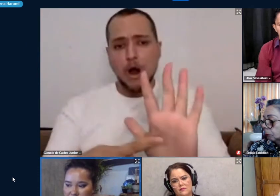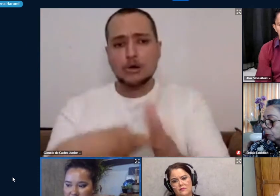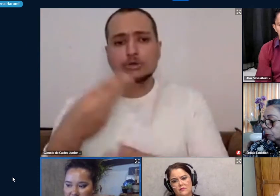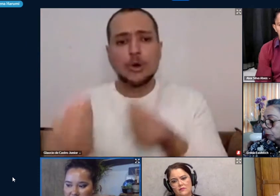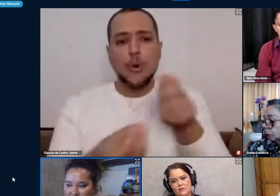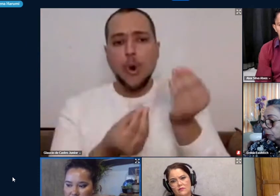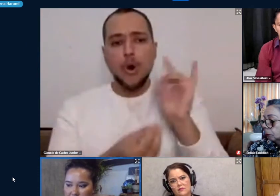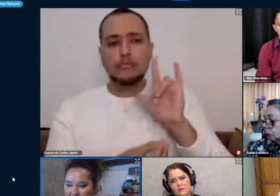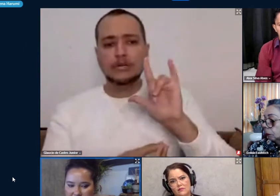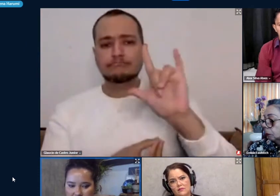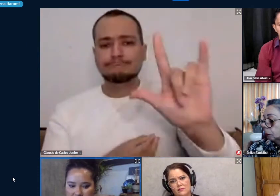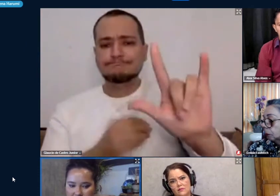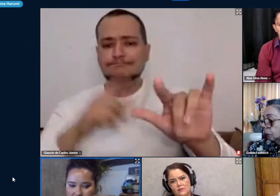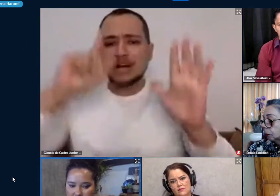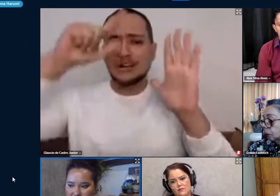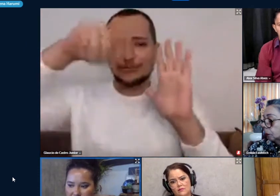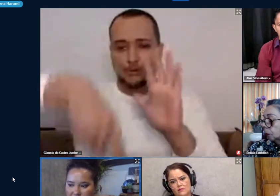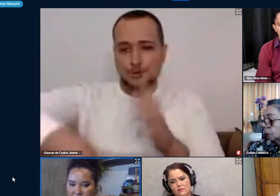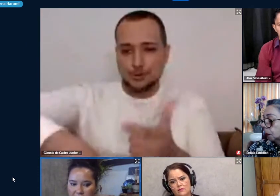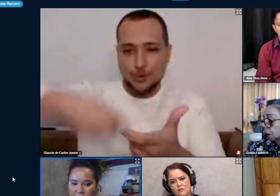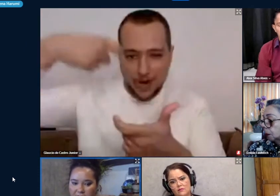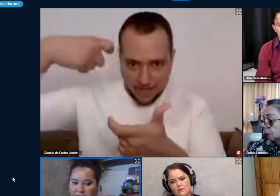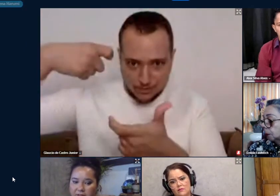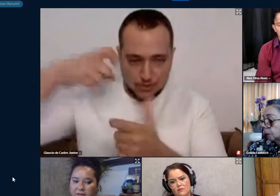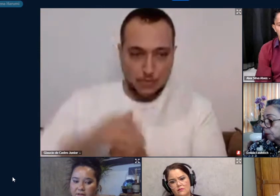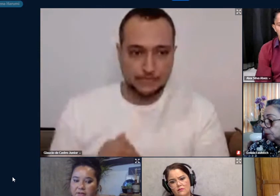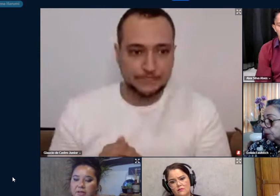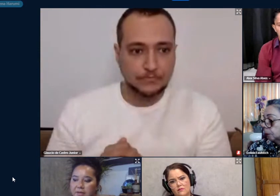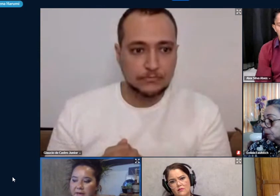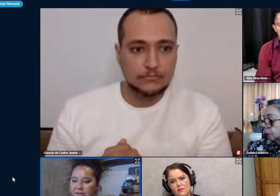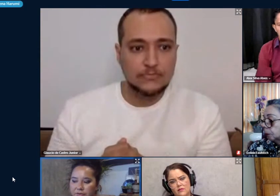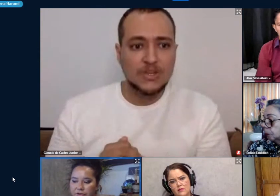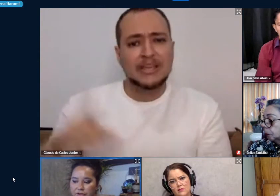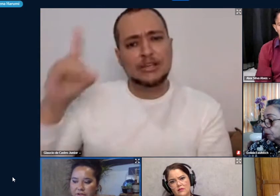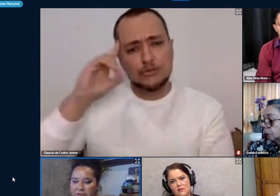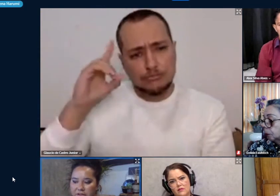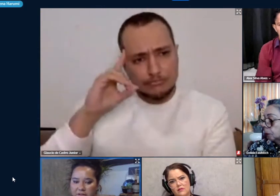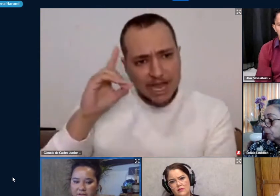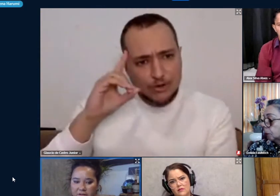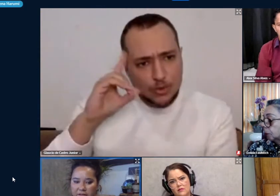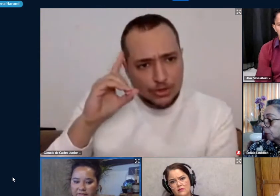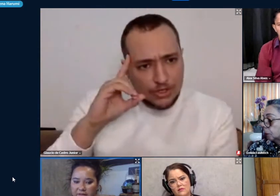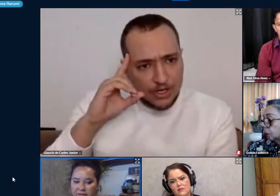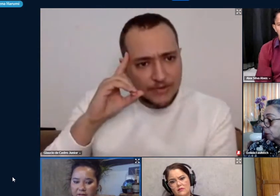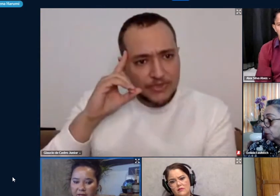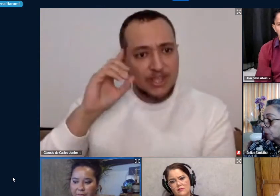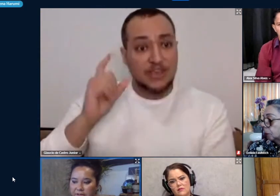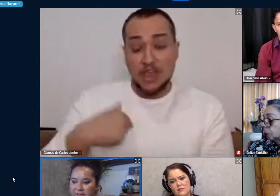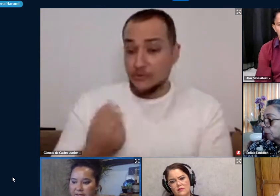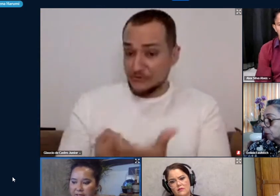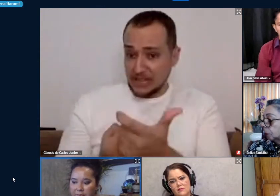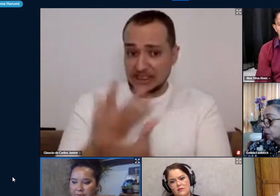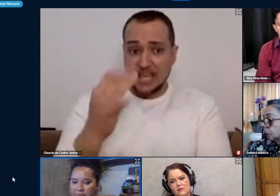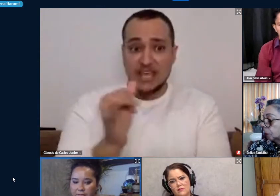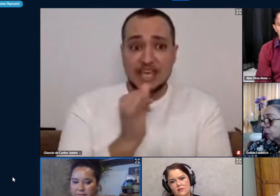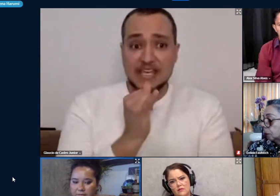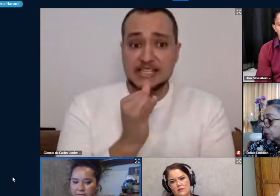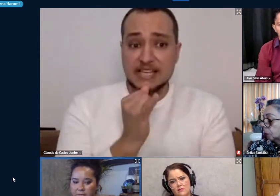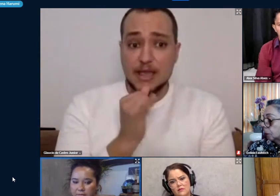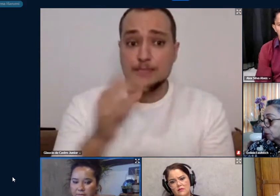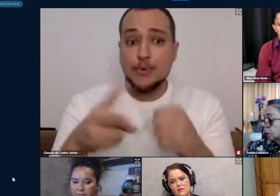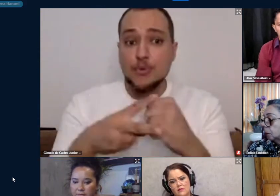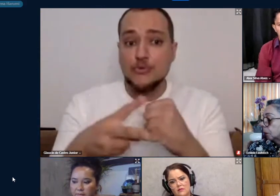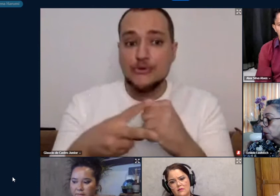que traduzem a ternura mais profunda e mais cotidiana. Inventei, por exemplo,